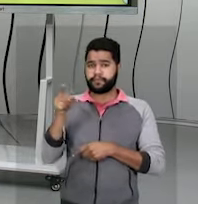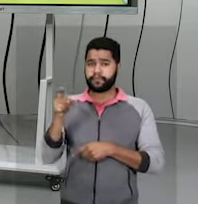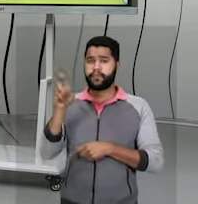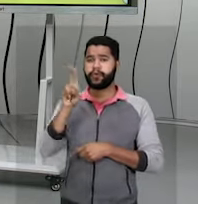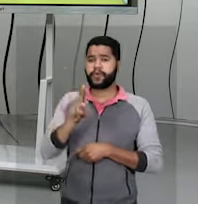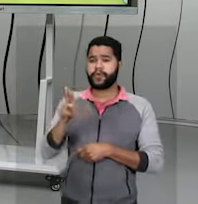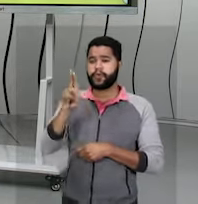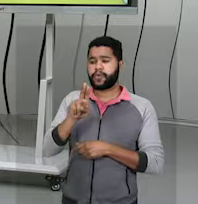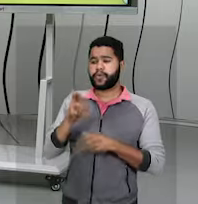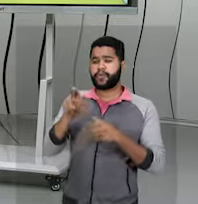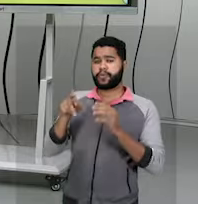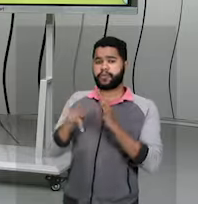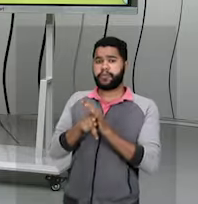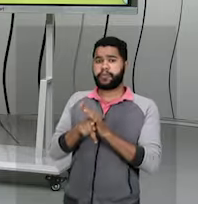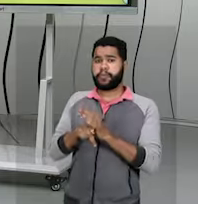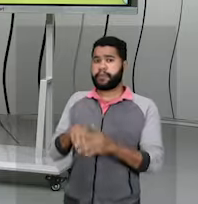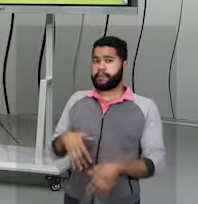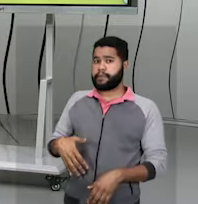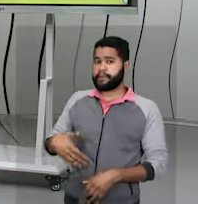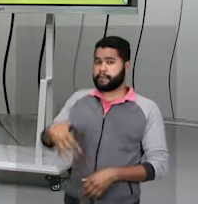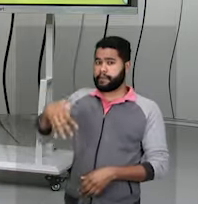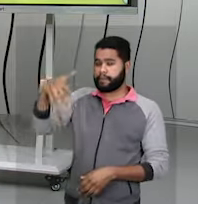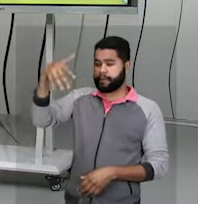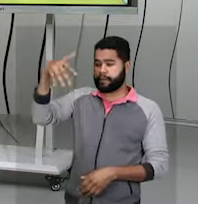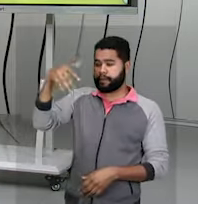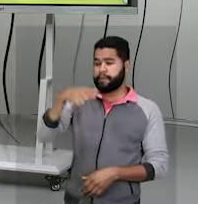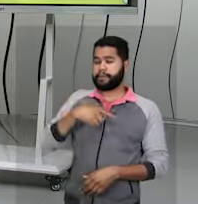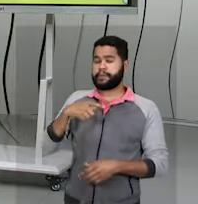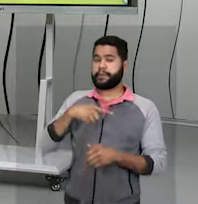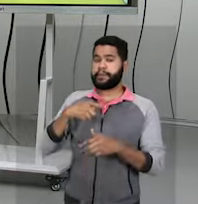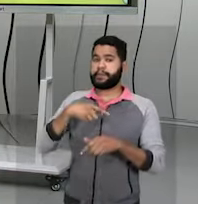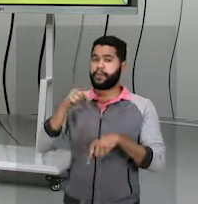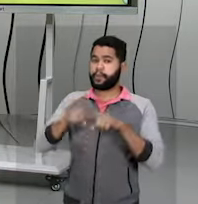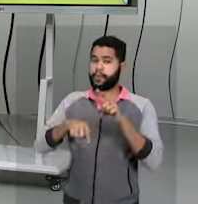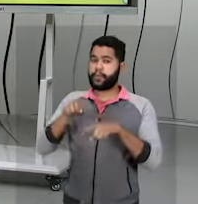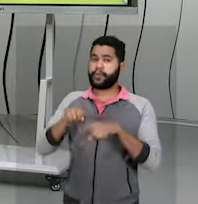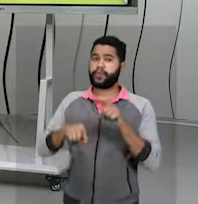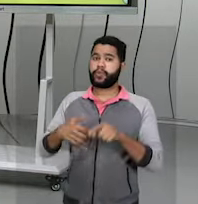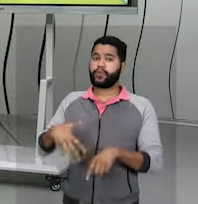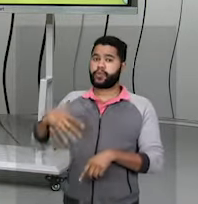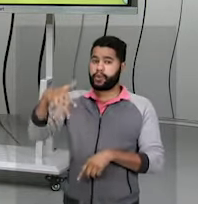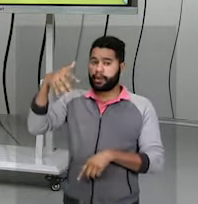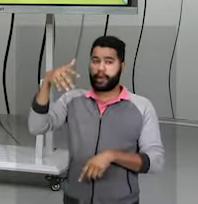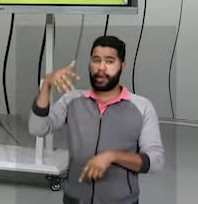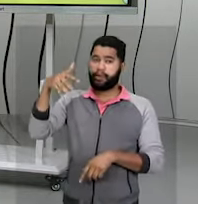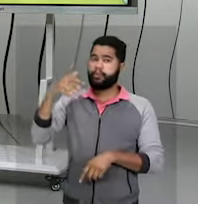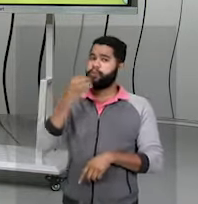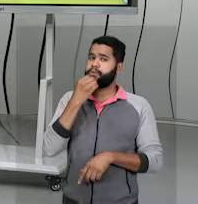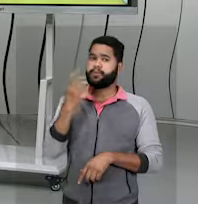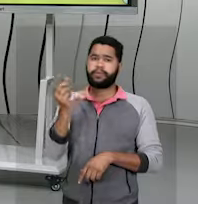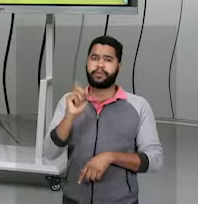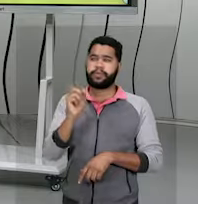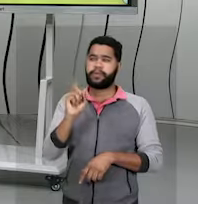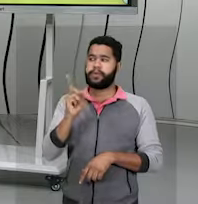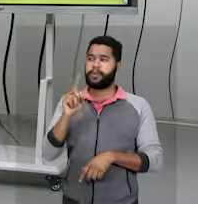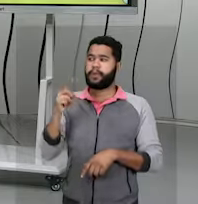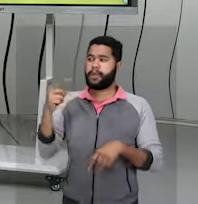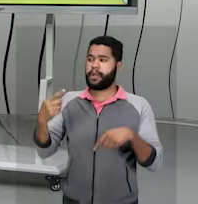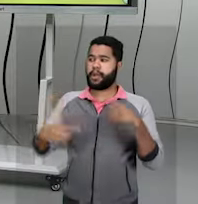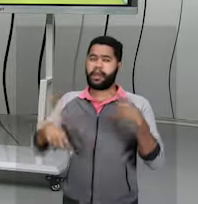usa um transporte muito caro você vai ter um produto muito caro no final e isso não é legal para